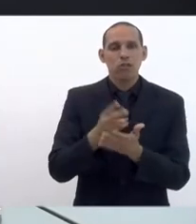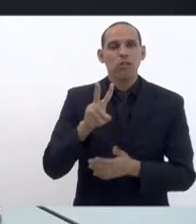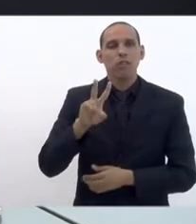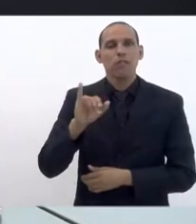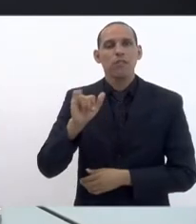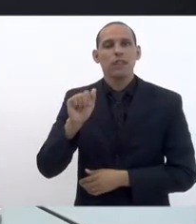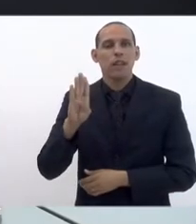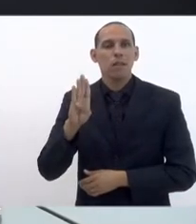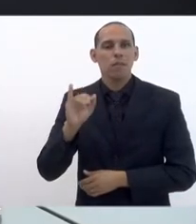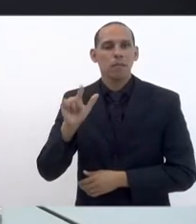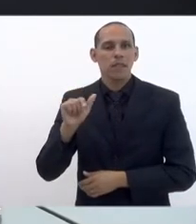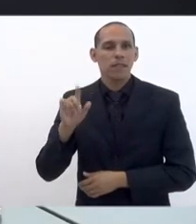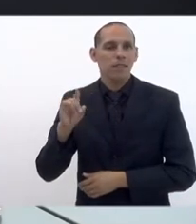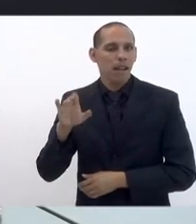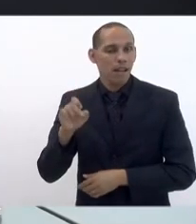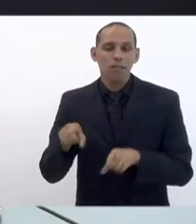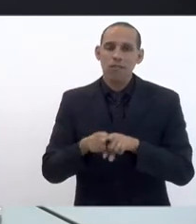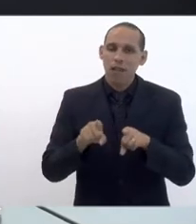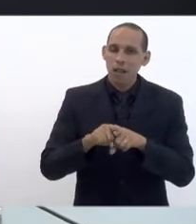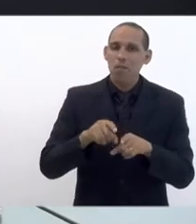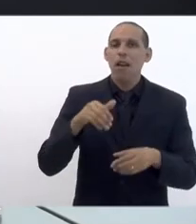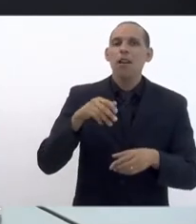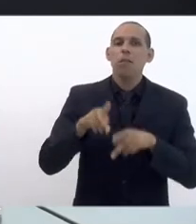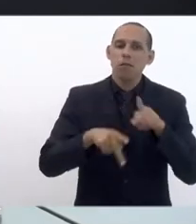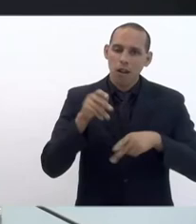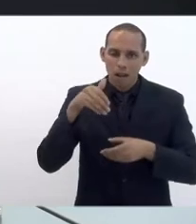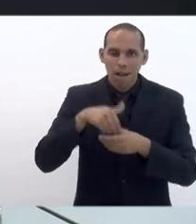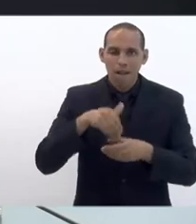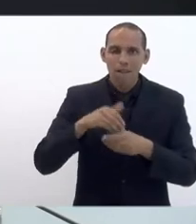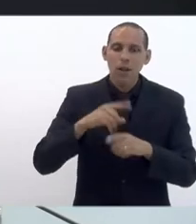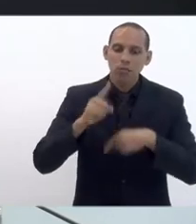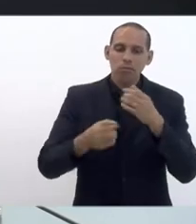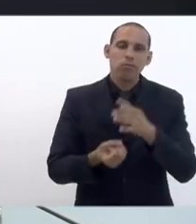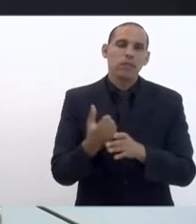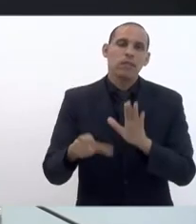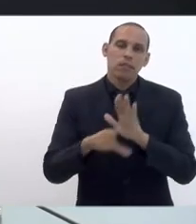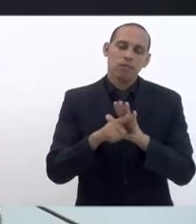e posterior plebiscito para sua aprovação. Então,